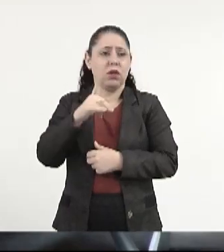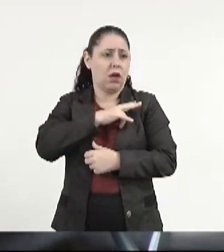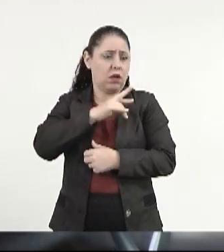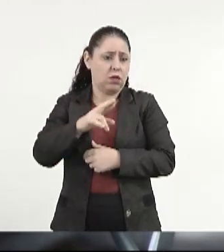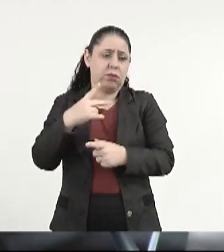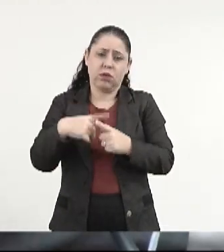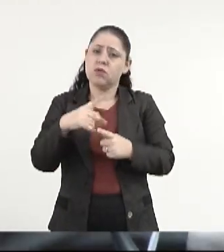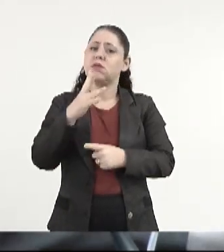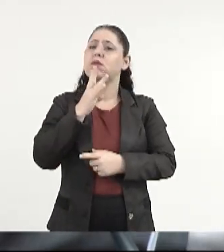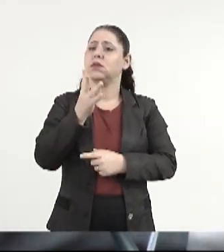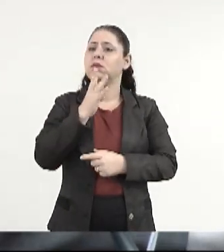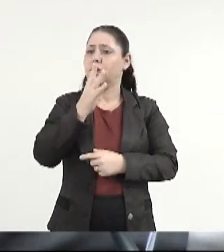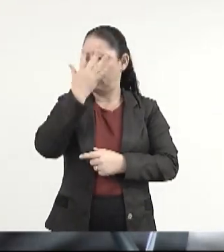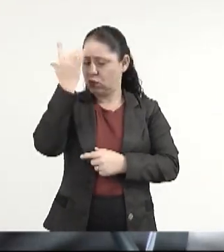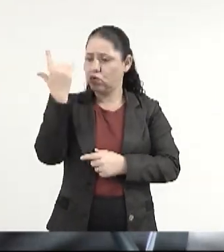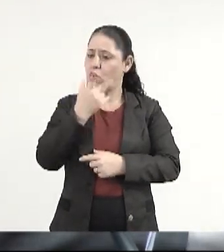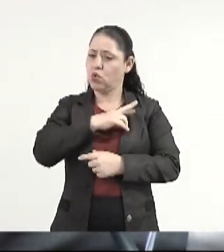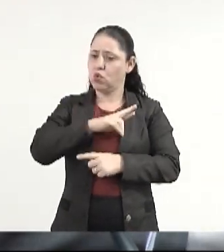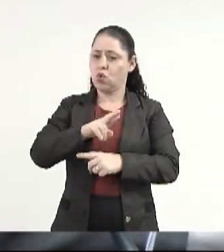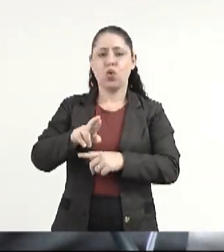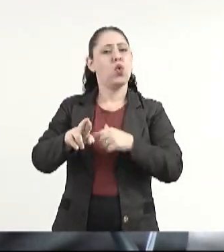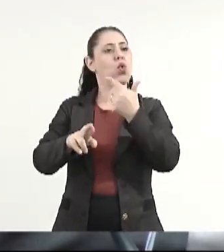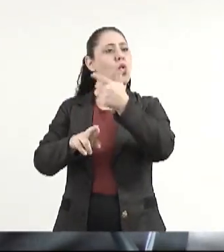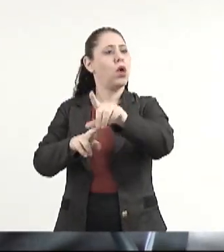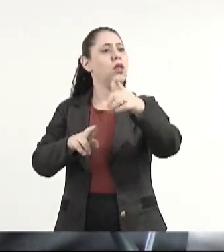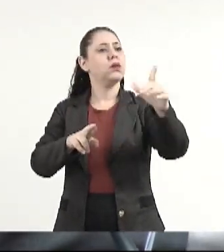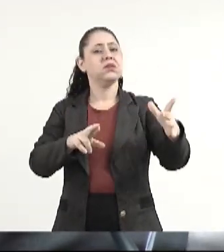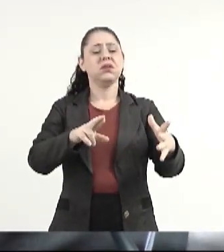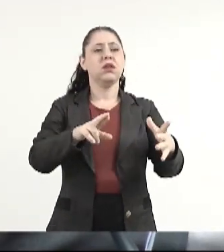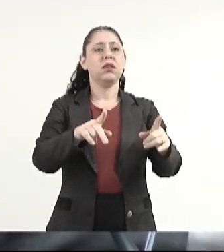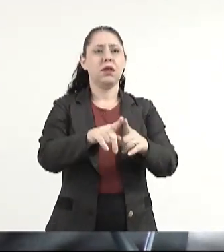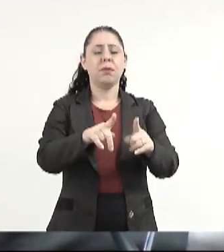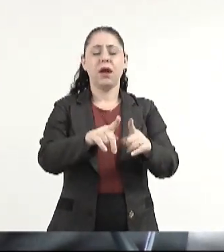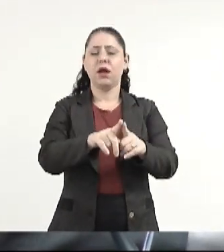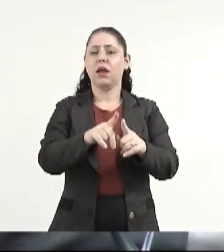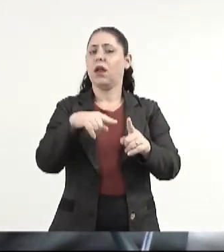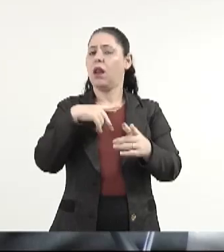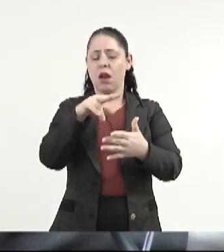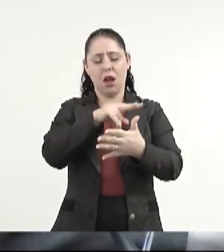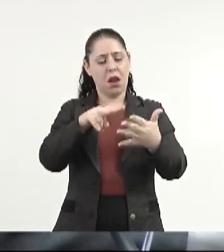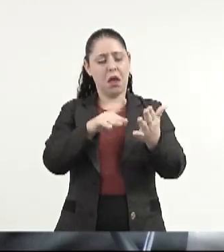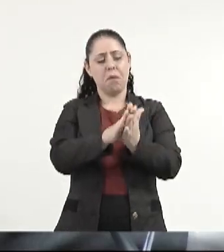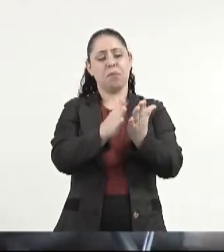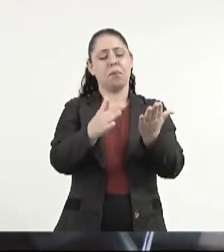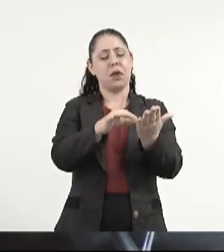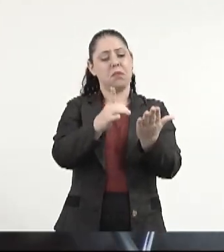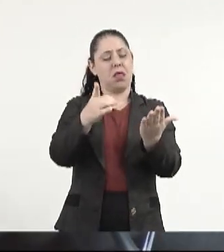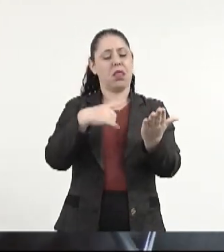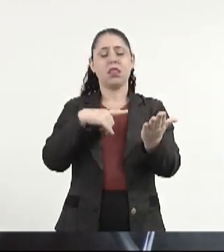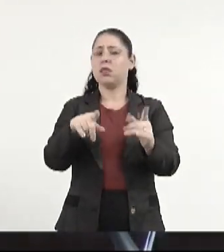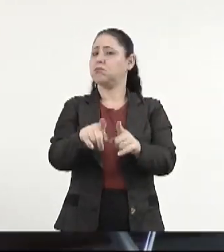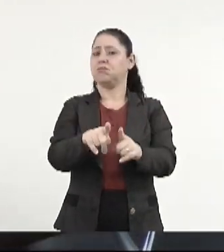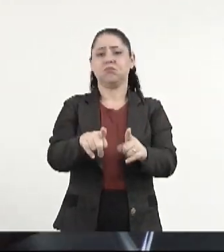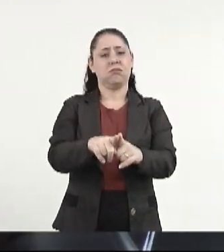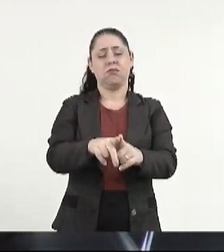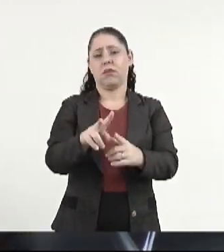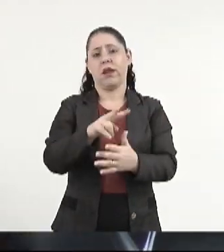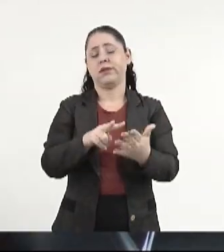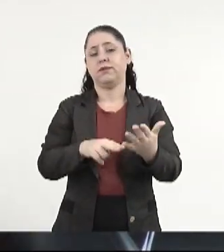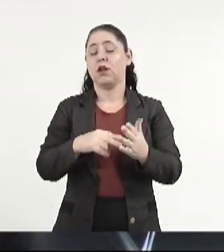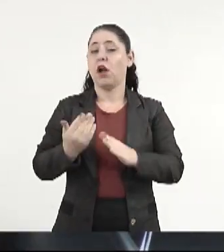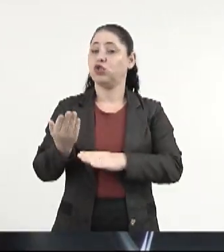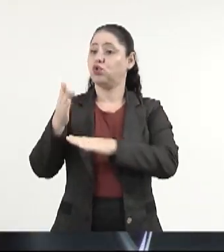religião, porque eu conheço pessoas de outras religiões que são espíritas, que lê também a palavra de Deus, que lê a Bíblia. Então, isso